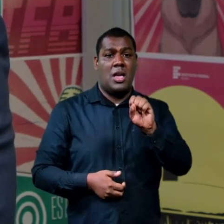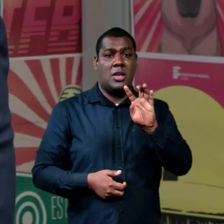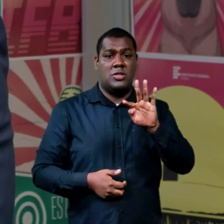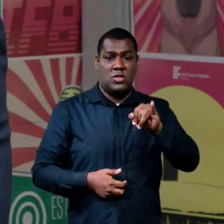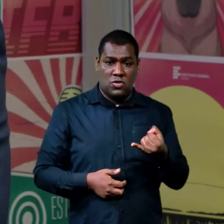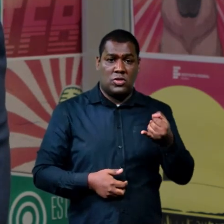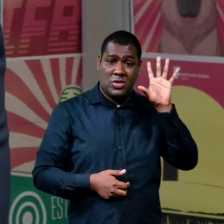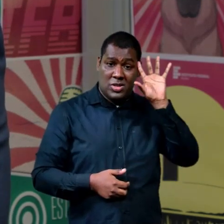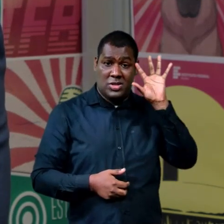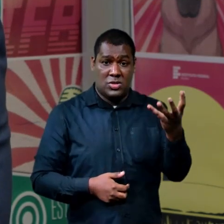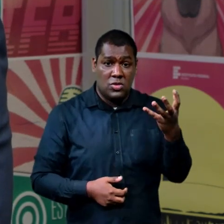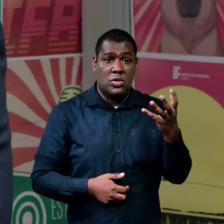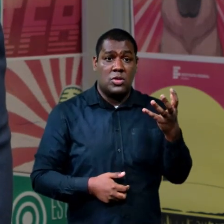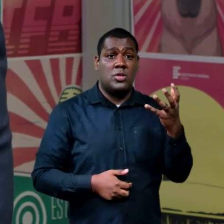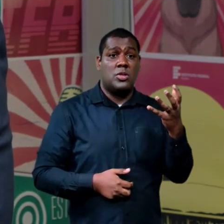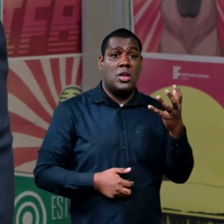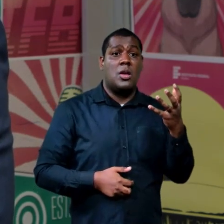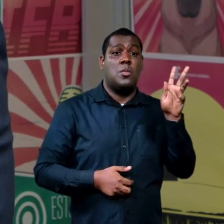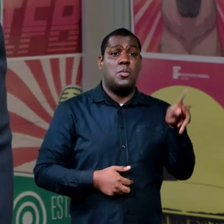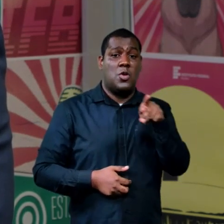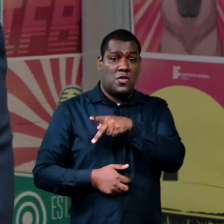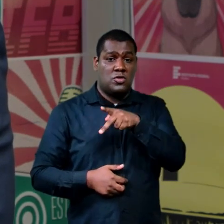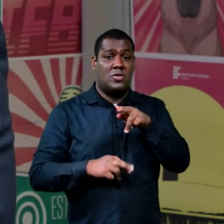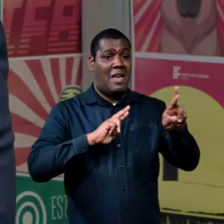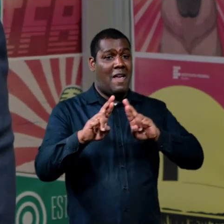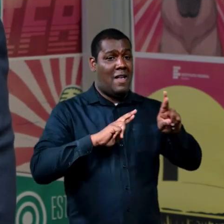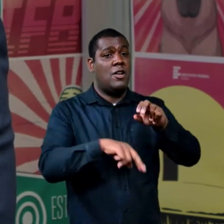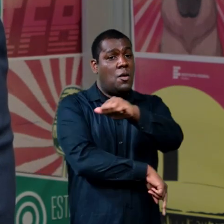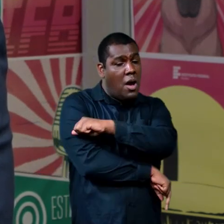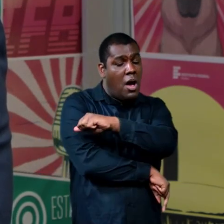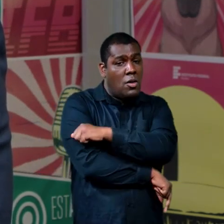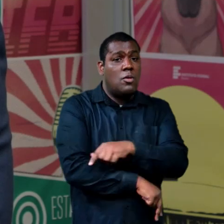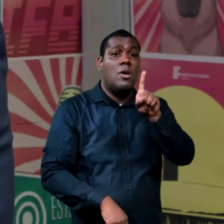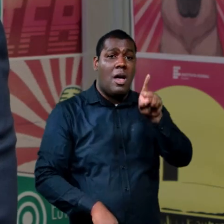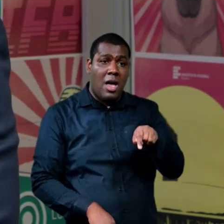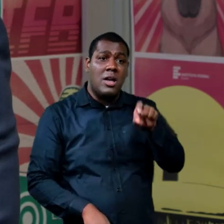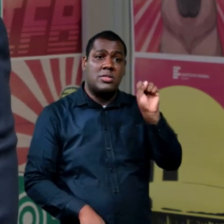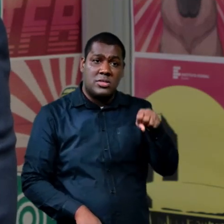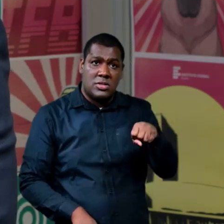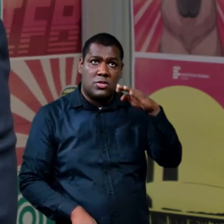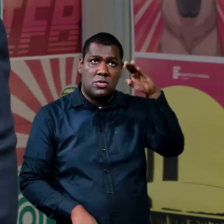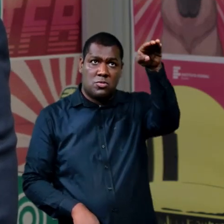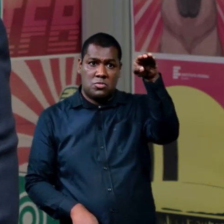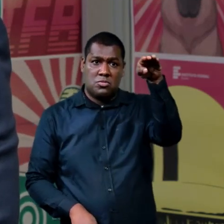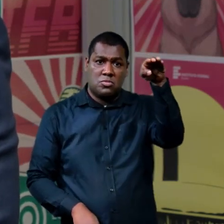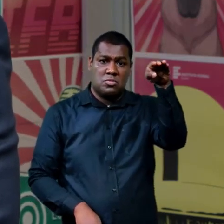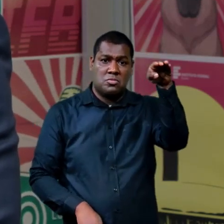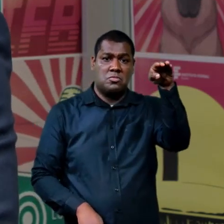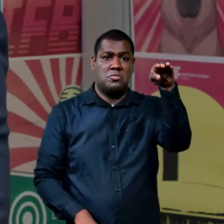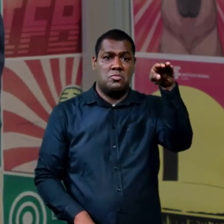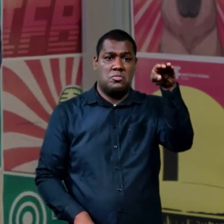que a relação professor-aluno, sim, é uma relação que envolve hierarquia, ainda que não exista o que a gente chama